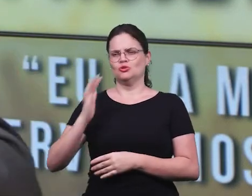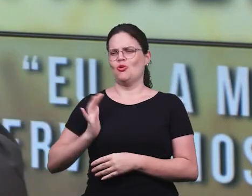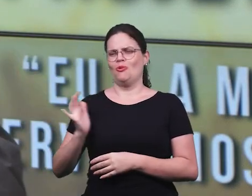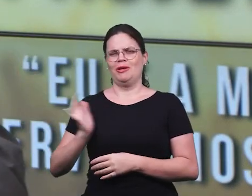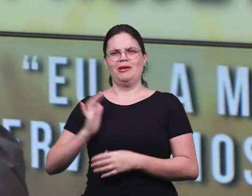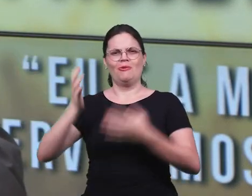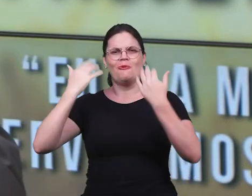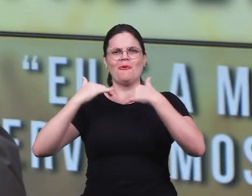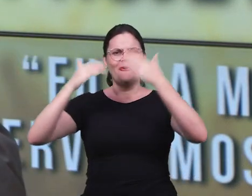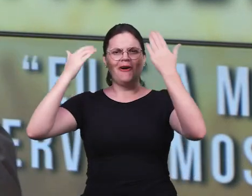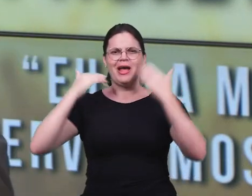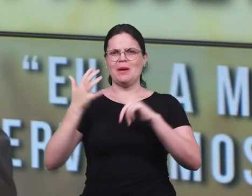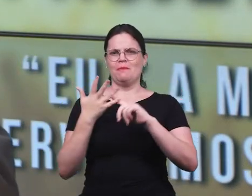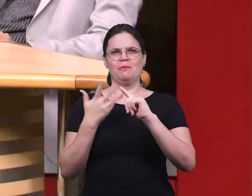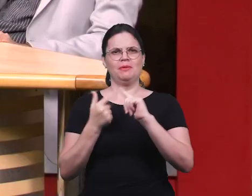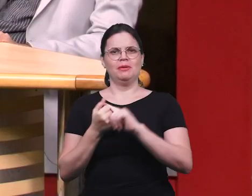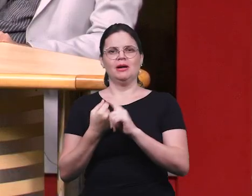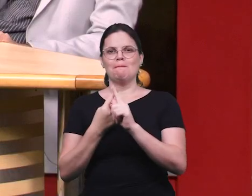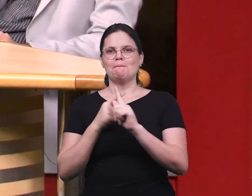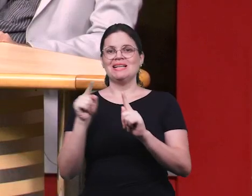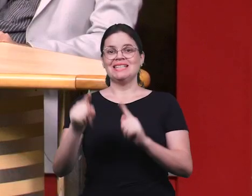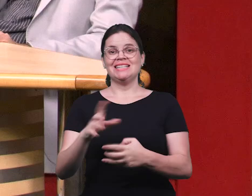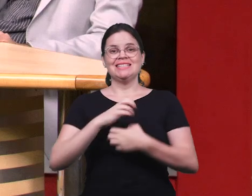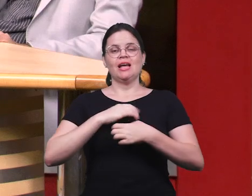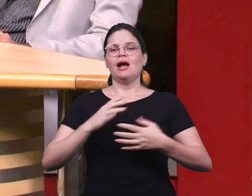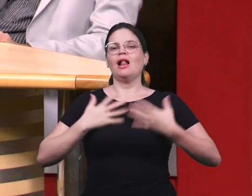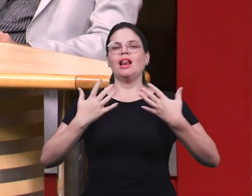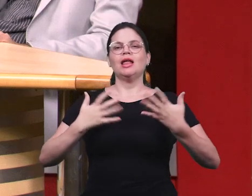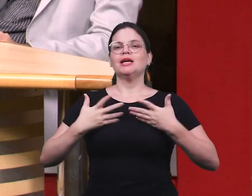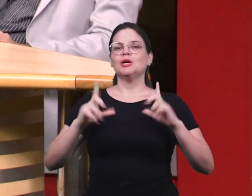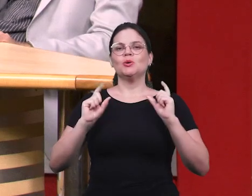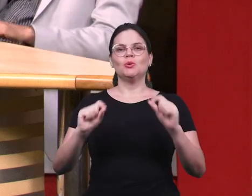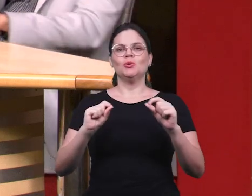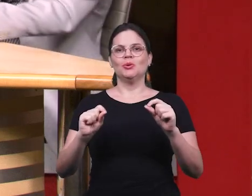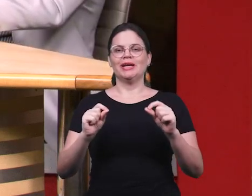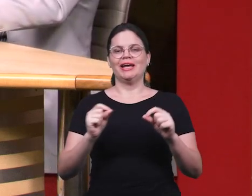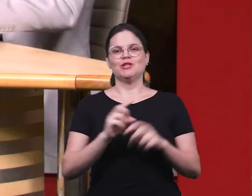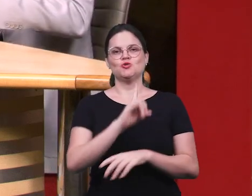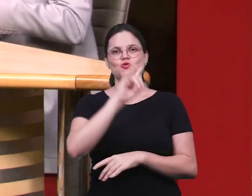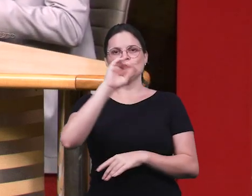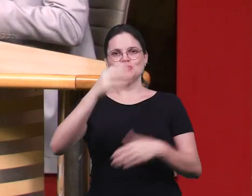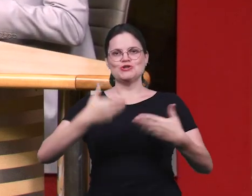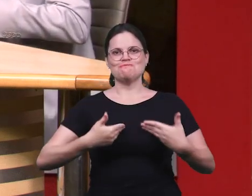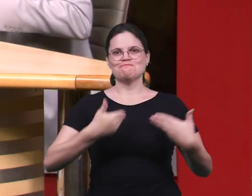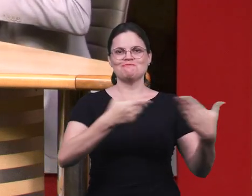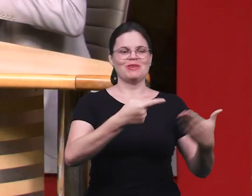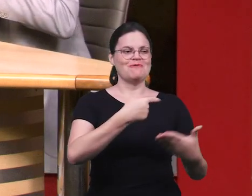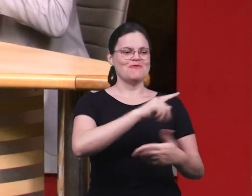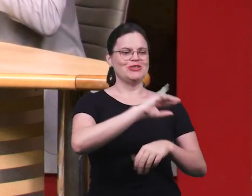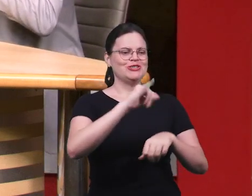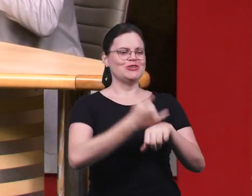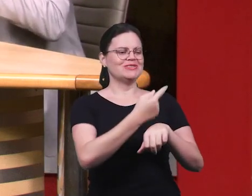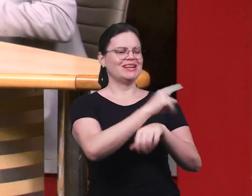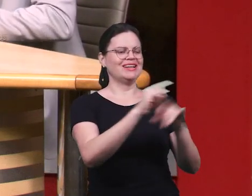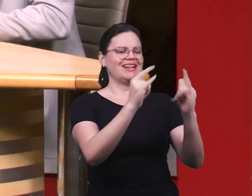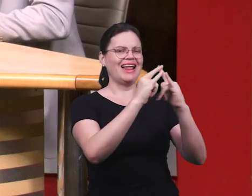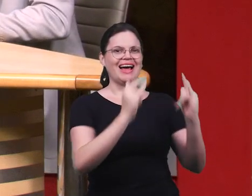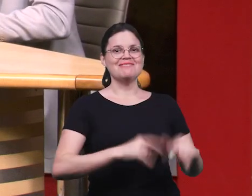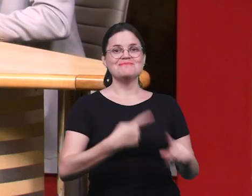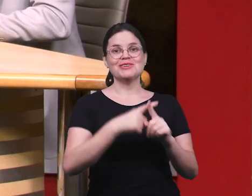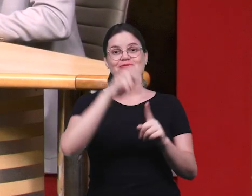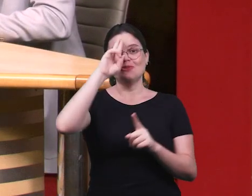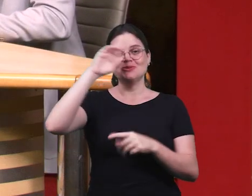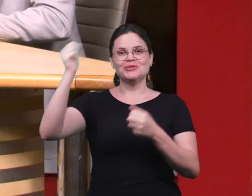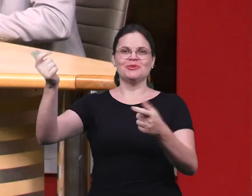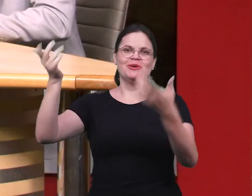o abençoado, tinha tirado, mas ele nunca esqueceu que, na verdade, o que ele tinha veio Muito do bom. Senhor. Exatamente,